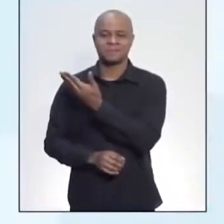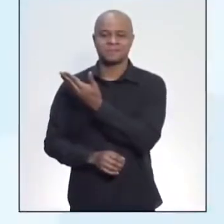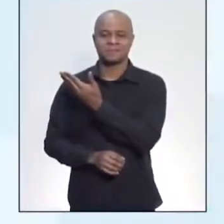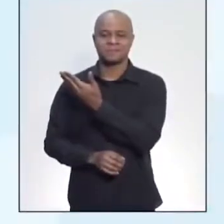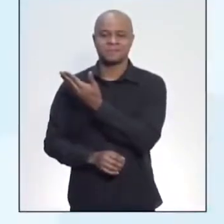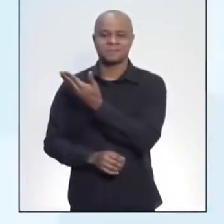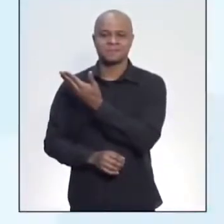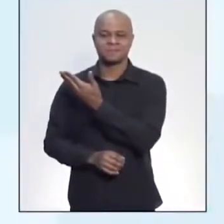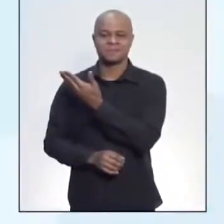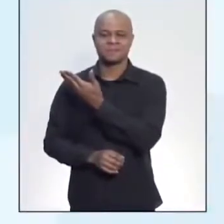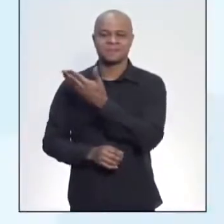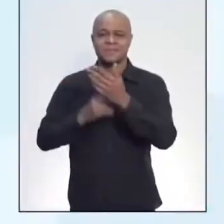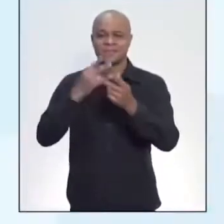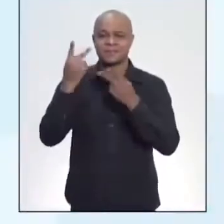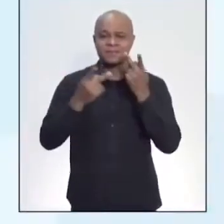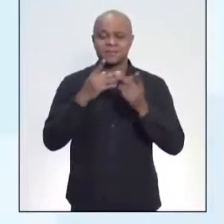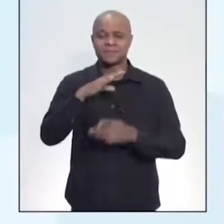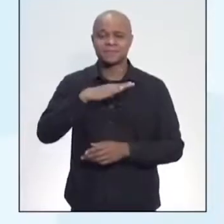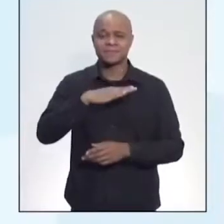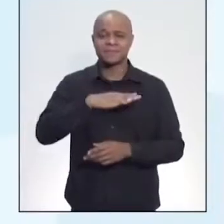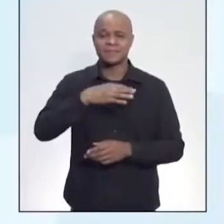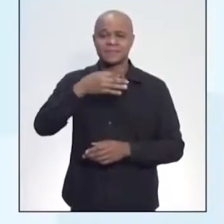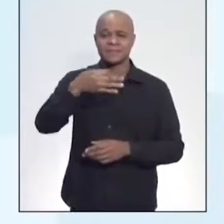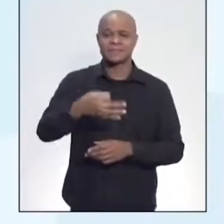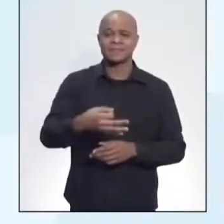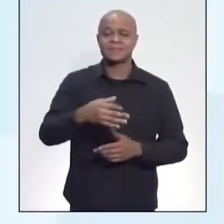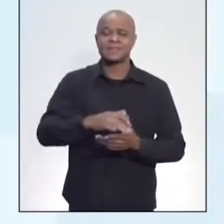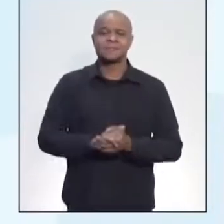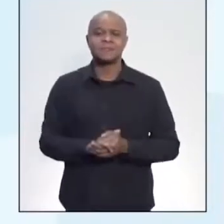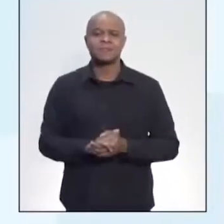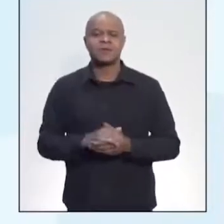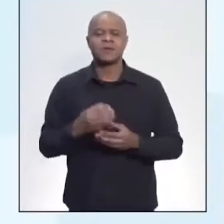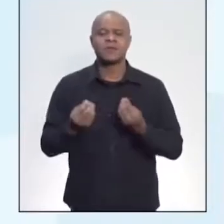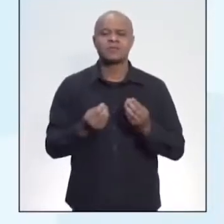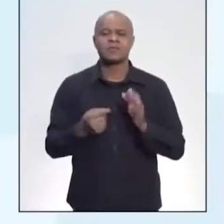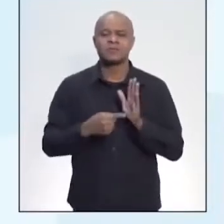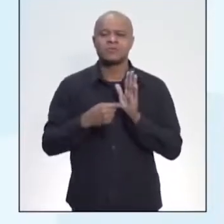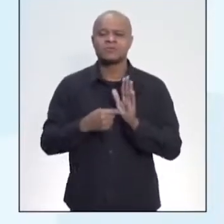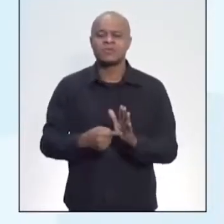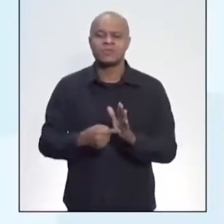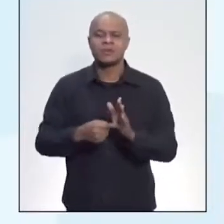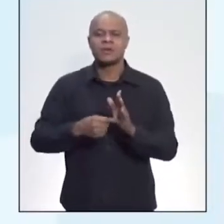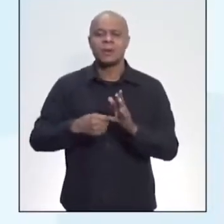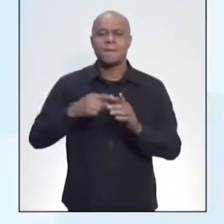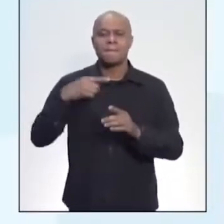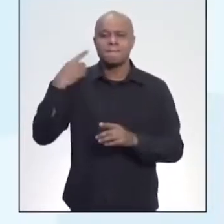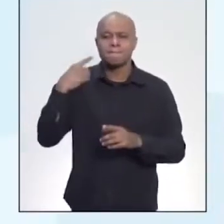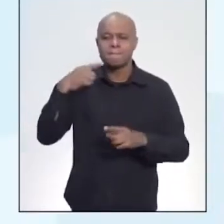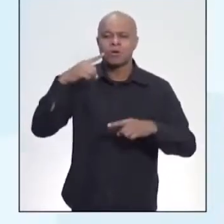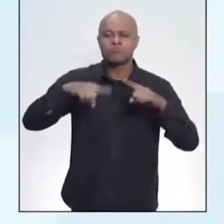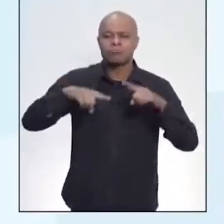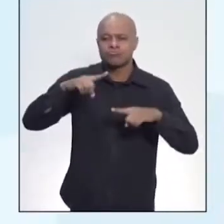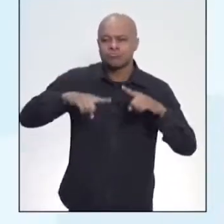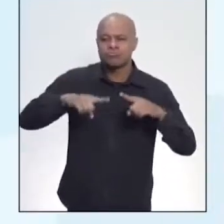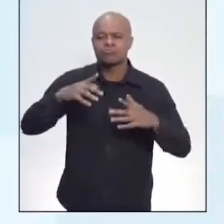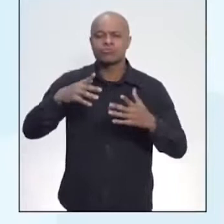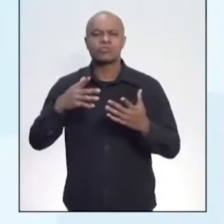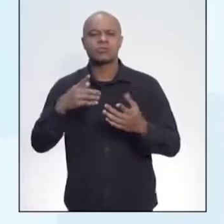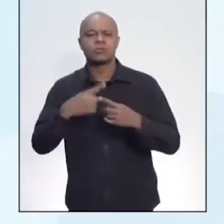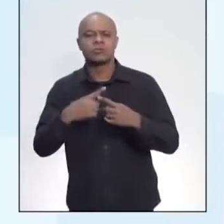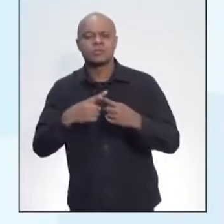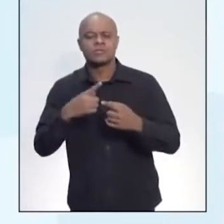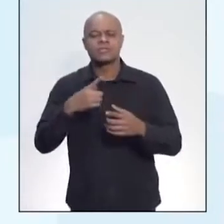de cidades ideais a Ágora é um espaço reservado para discussão política onde decisões de interesse da população